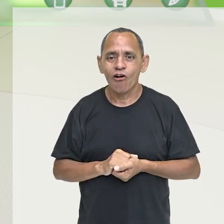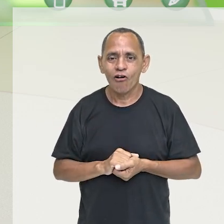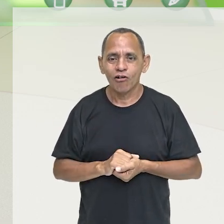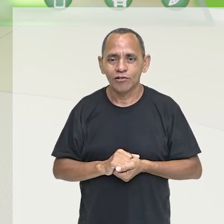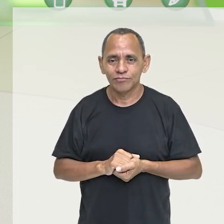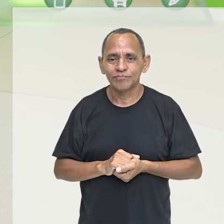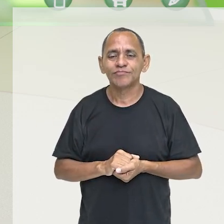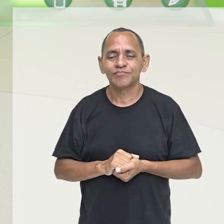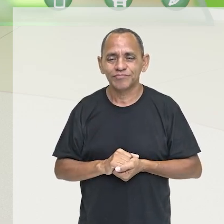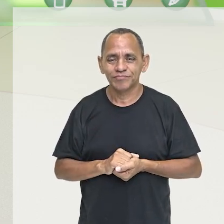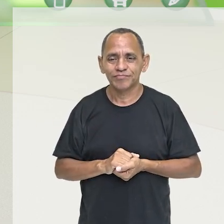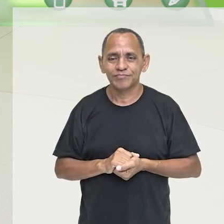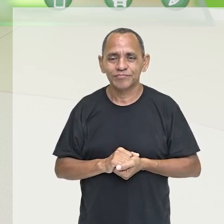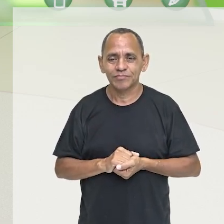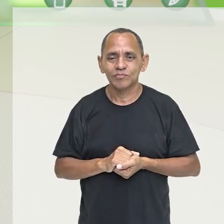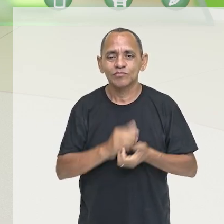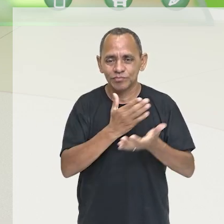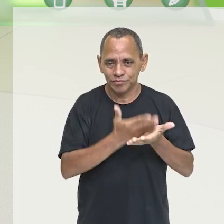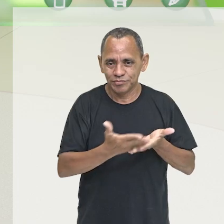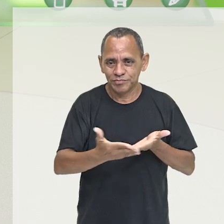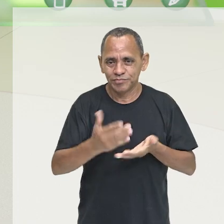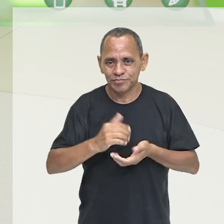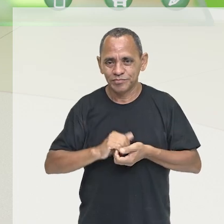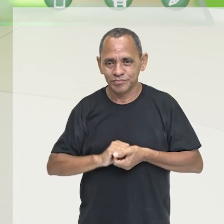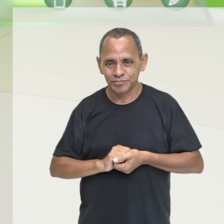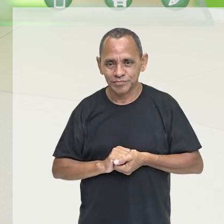estamos apresentados, vamos à aula.